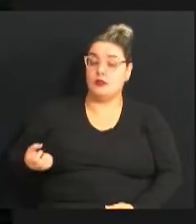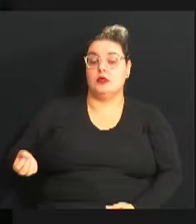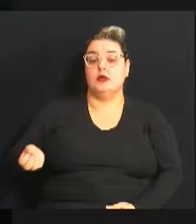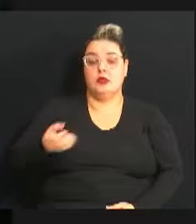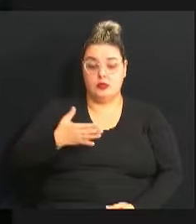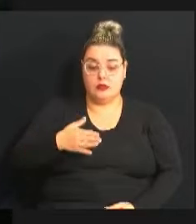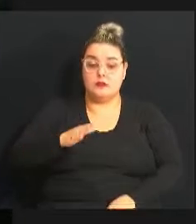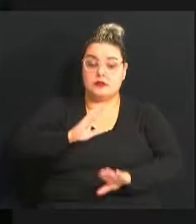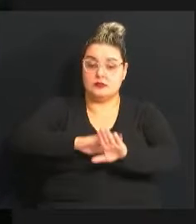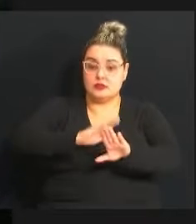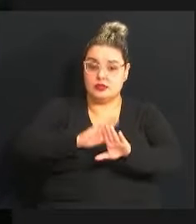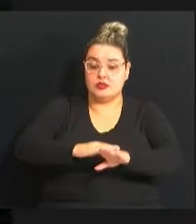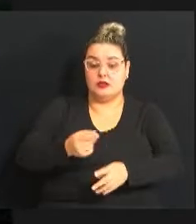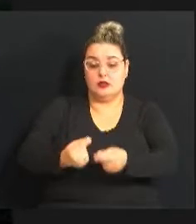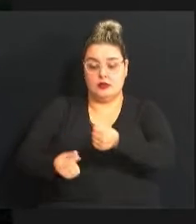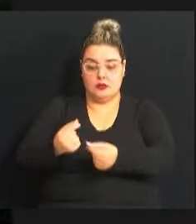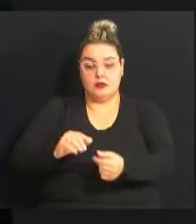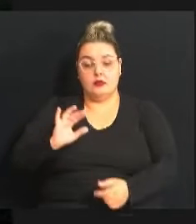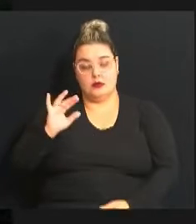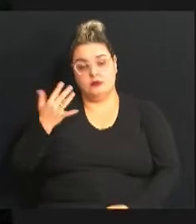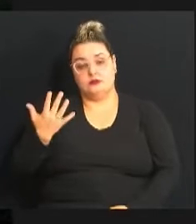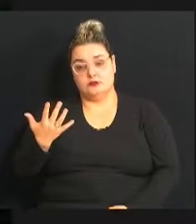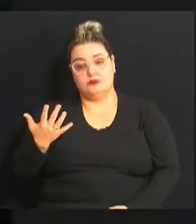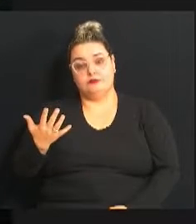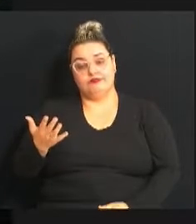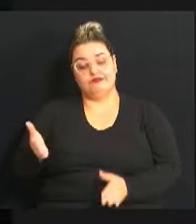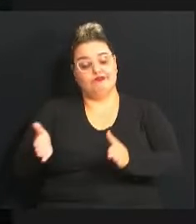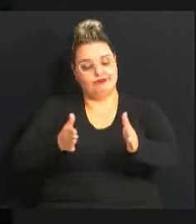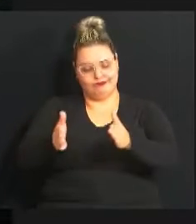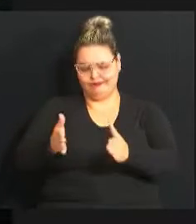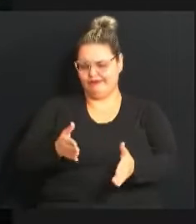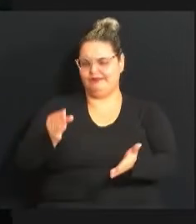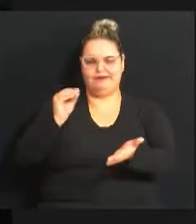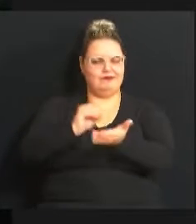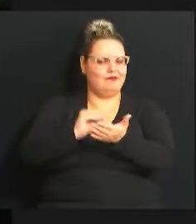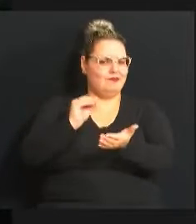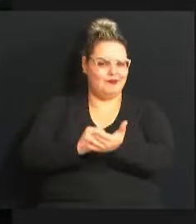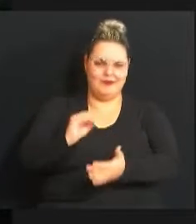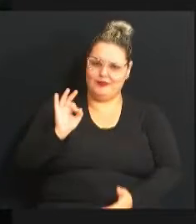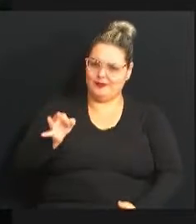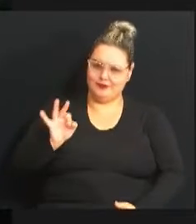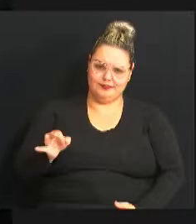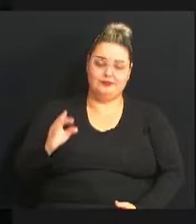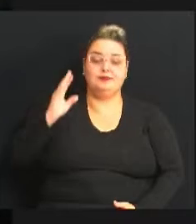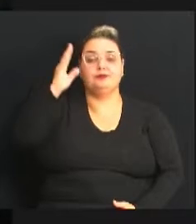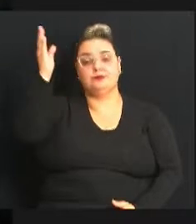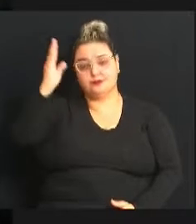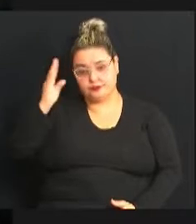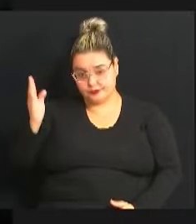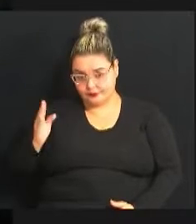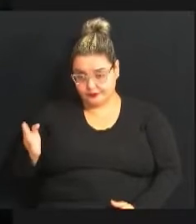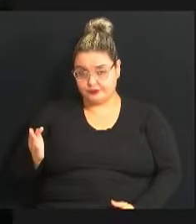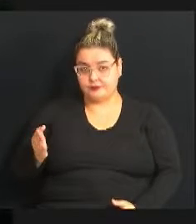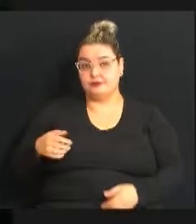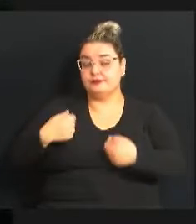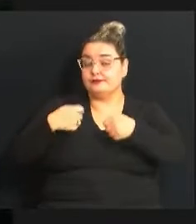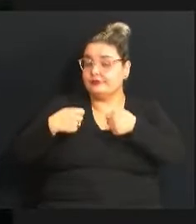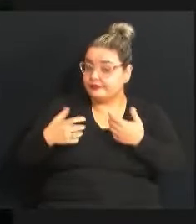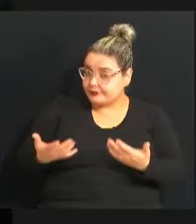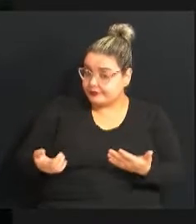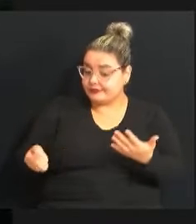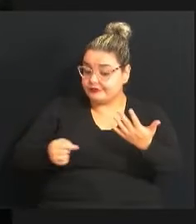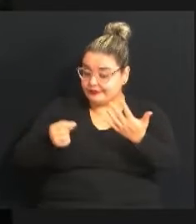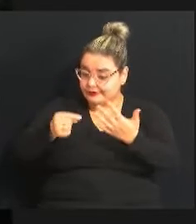vão acontecer. Mas o cenário ainda é muito incerto e o Brasil ainda carece, vamos dizer assim, de algum fator